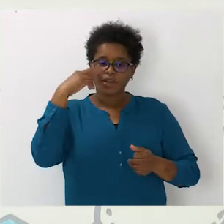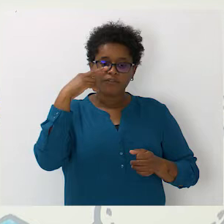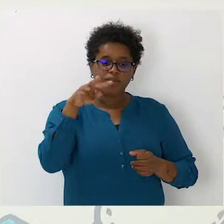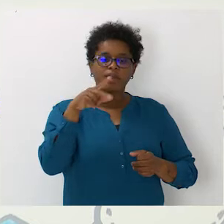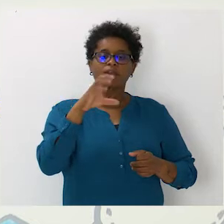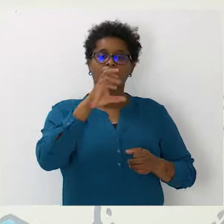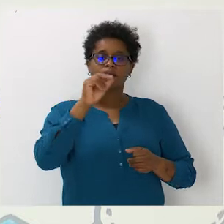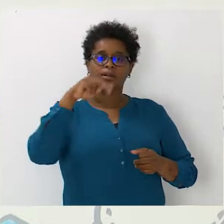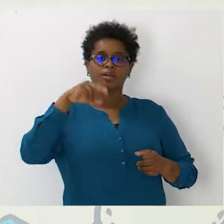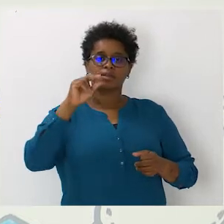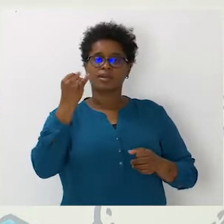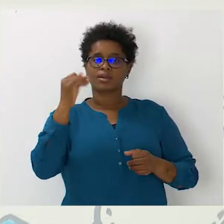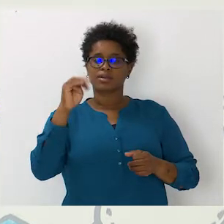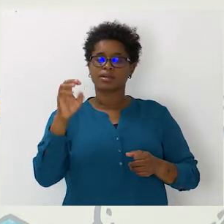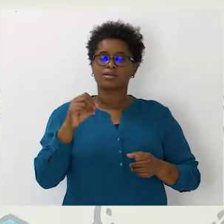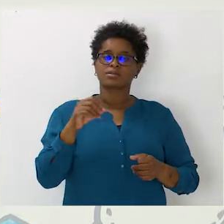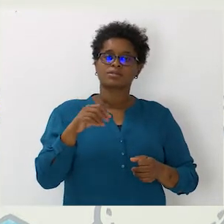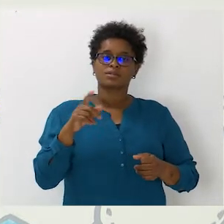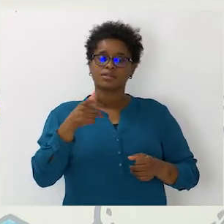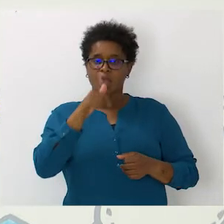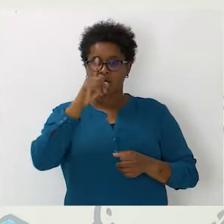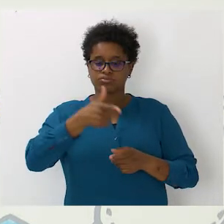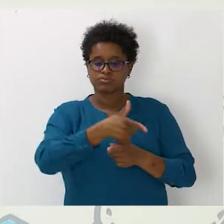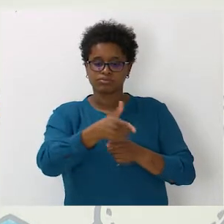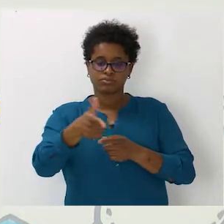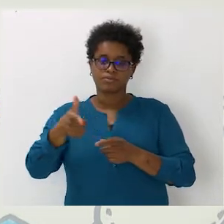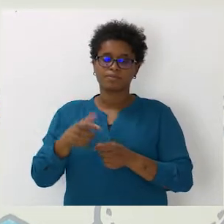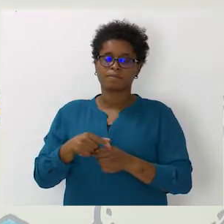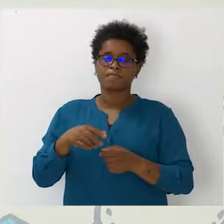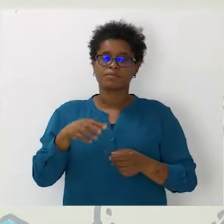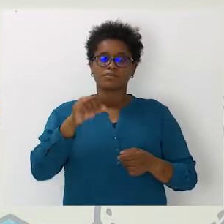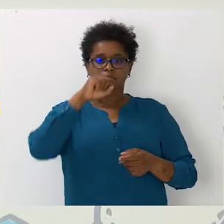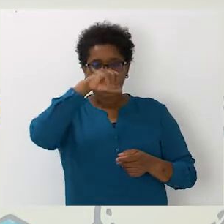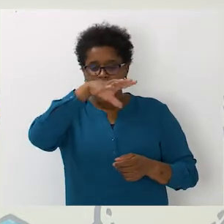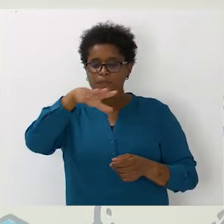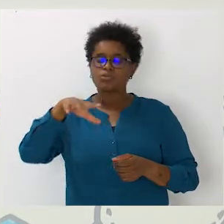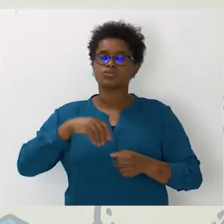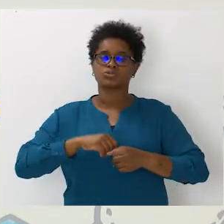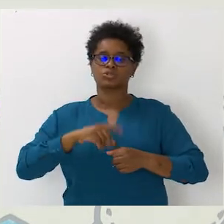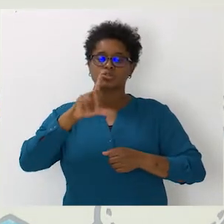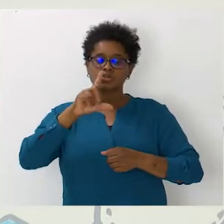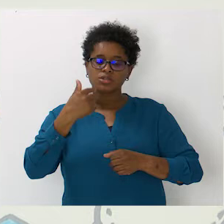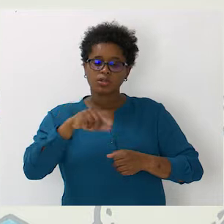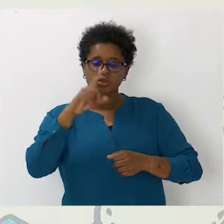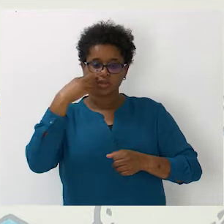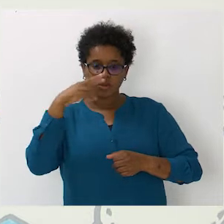ver canais de irrigação dos campos. Estou a